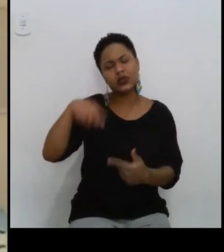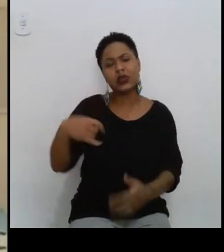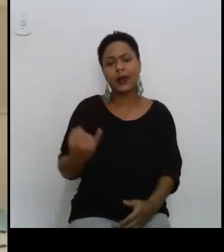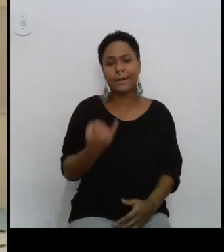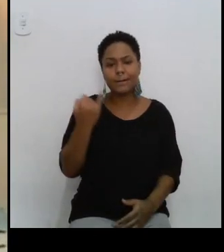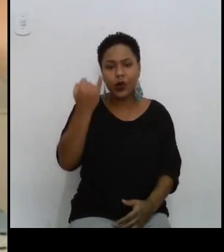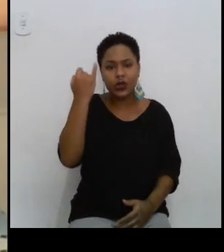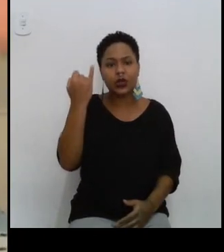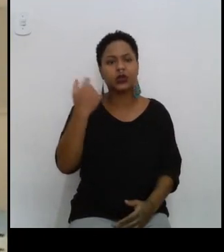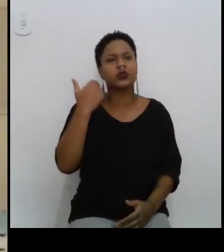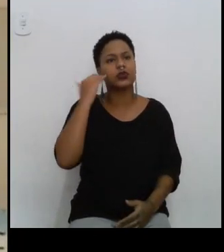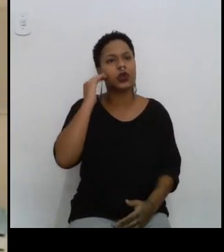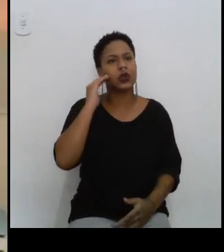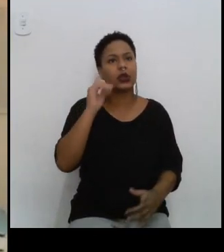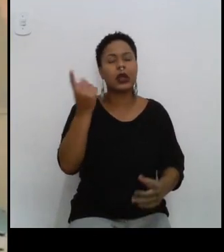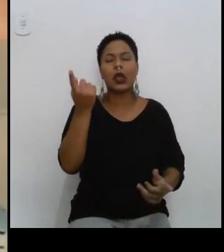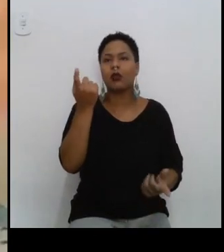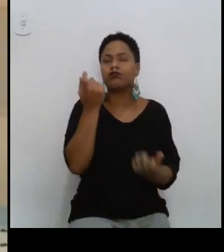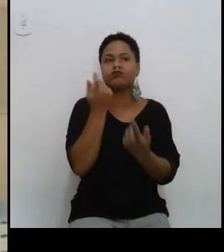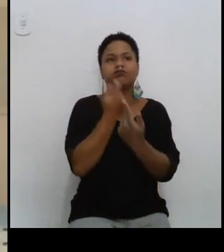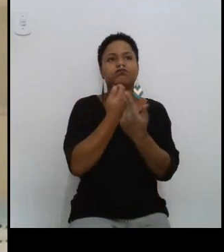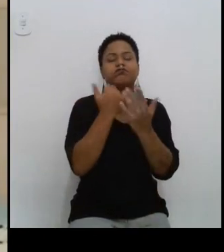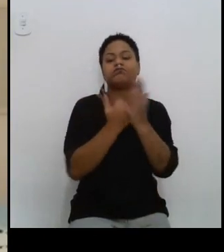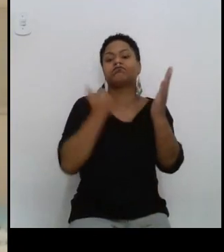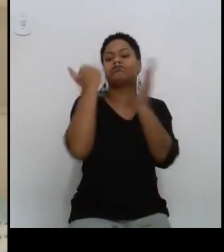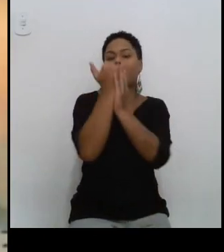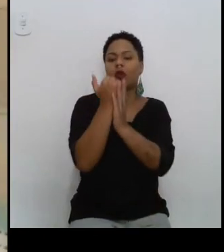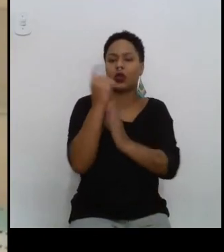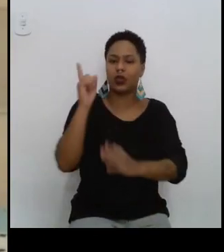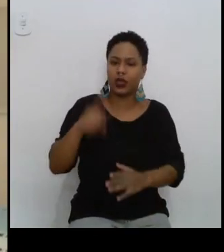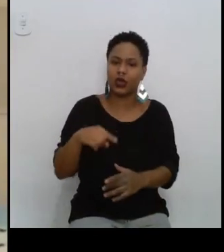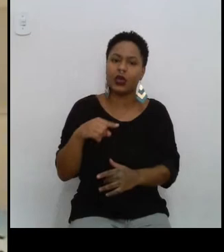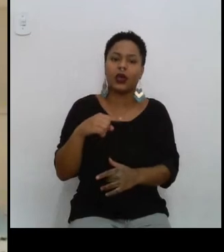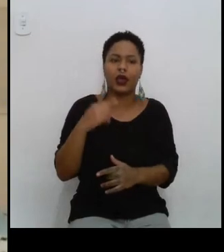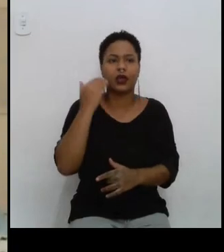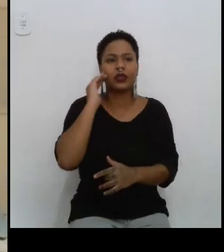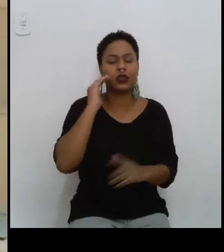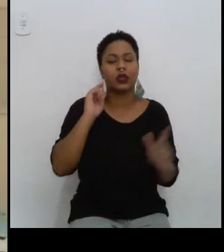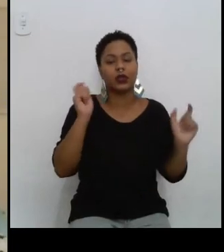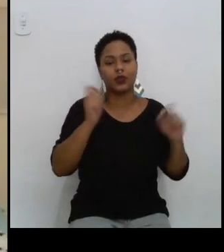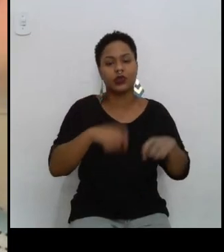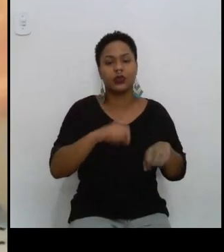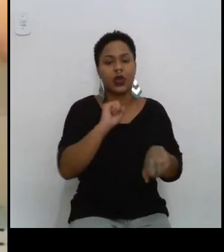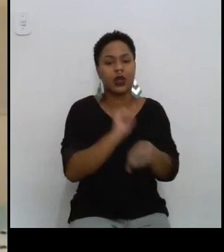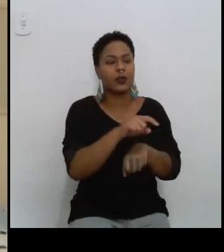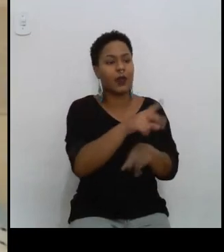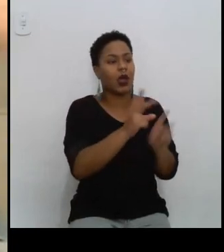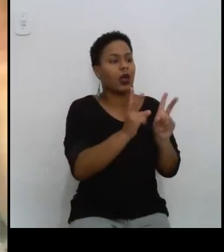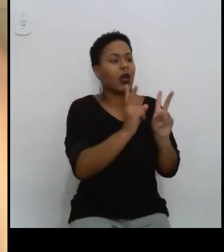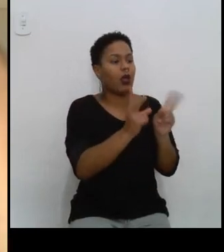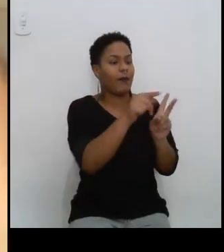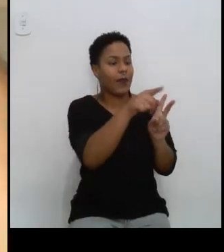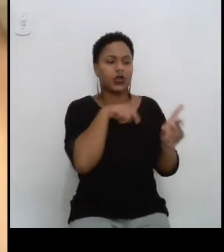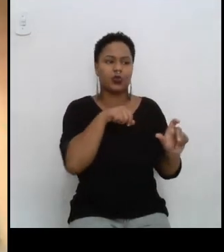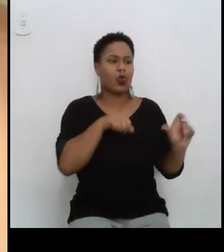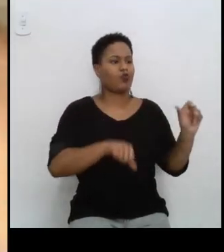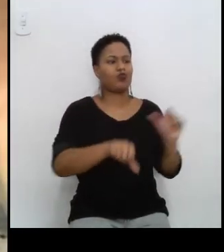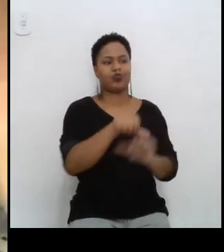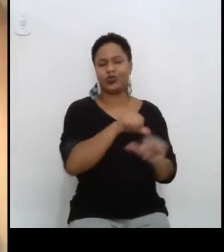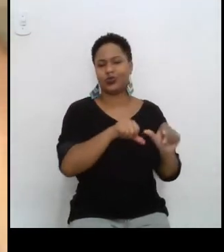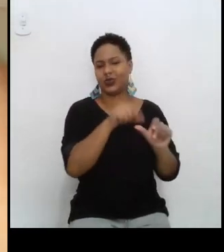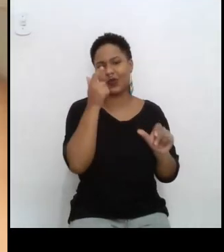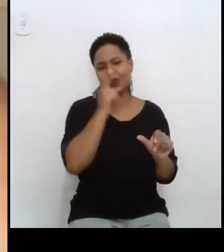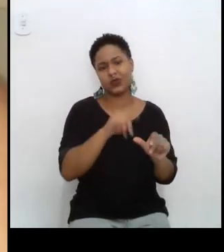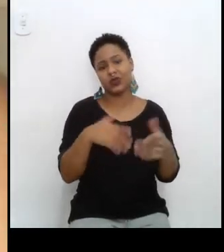acolher essa radicalidade também é a colher a possibilidade de que isso deixa de ser o que é assim então talvez é